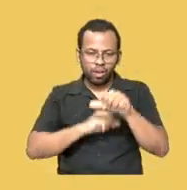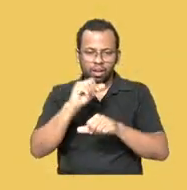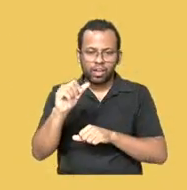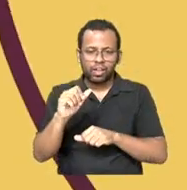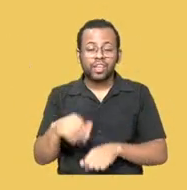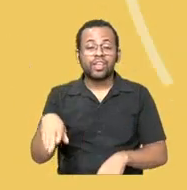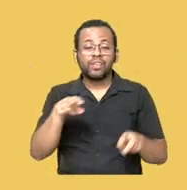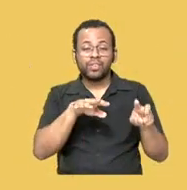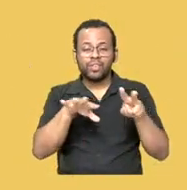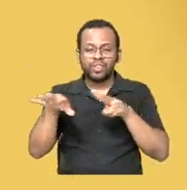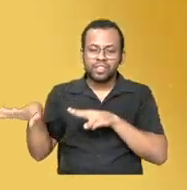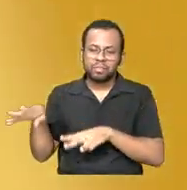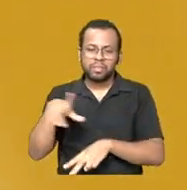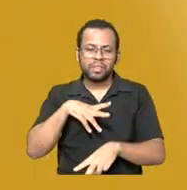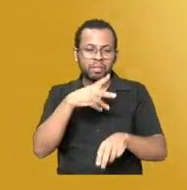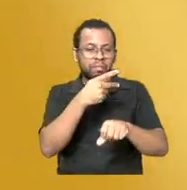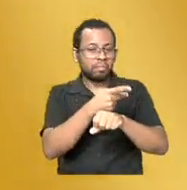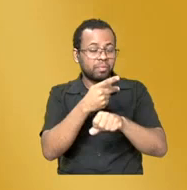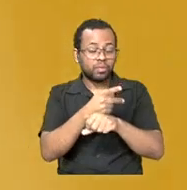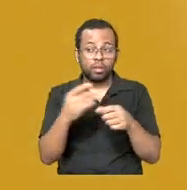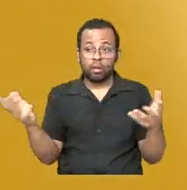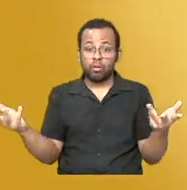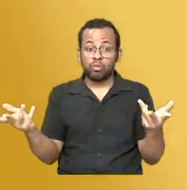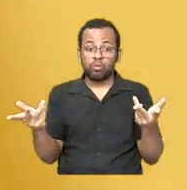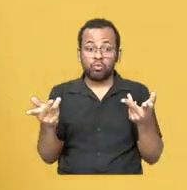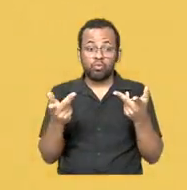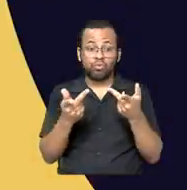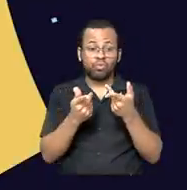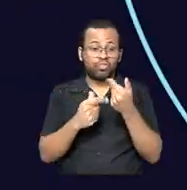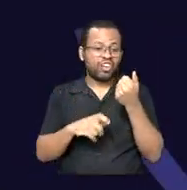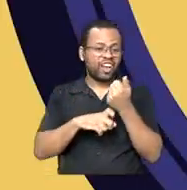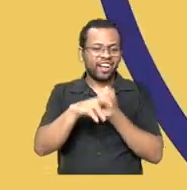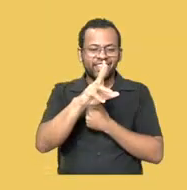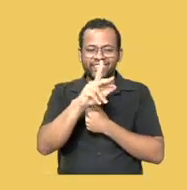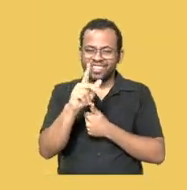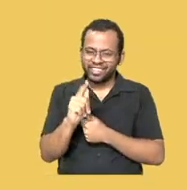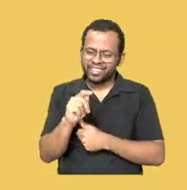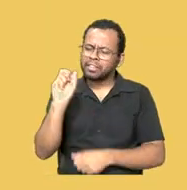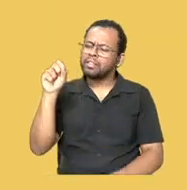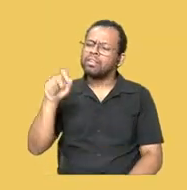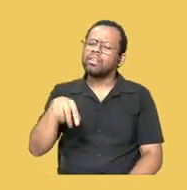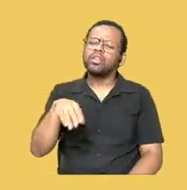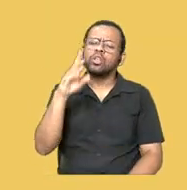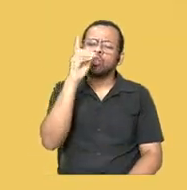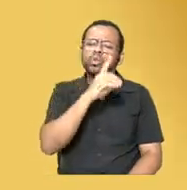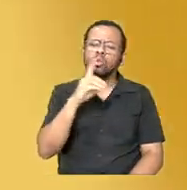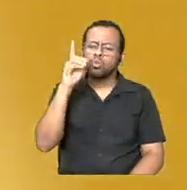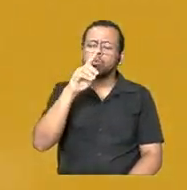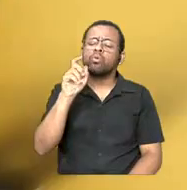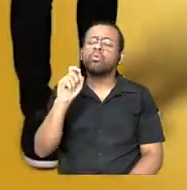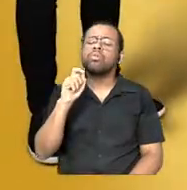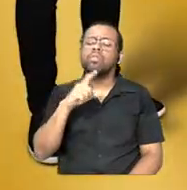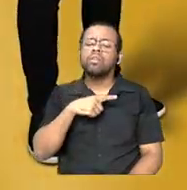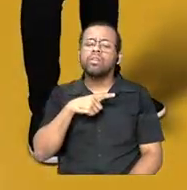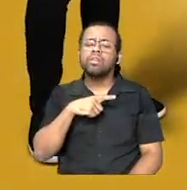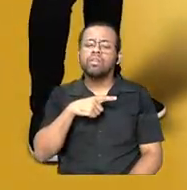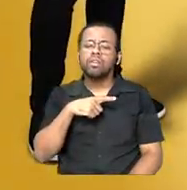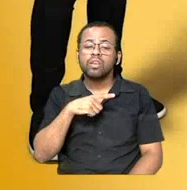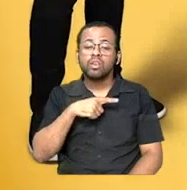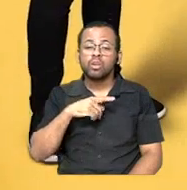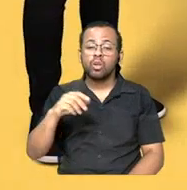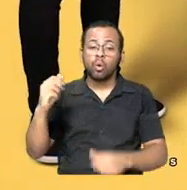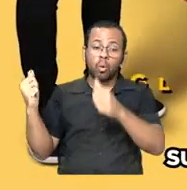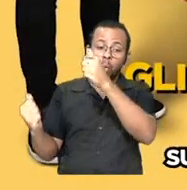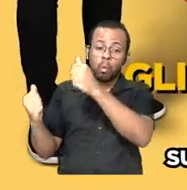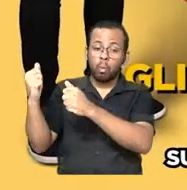toda semana tem premiações incríveis para você no cajucap seja aqui nesse domingão O que é que tem tem um